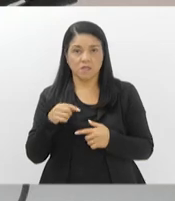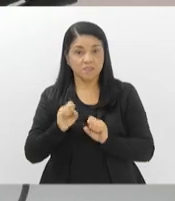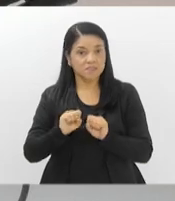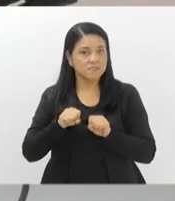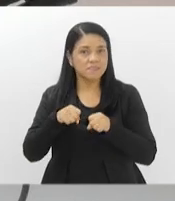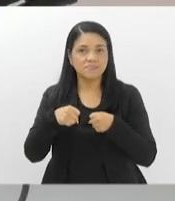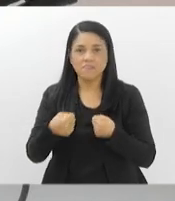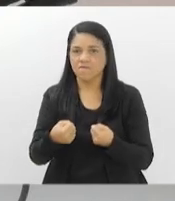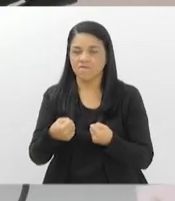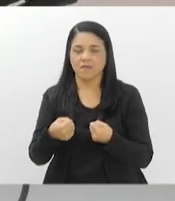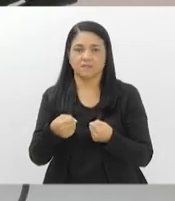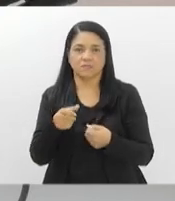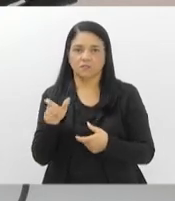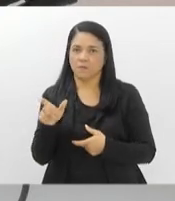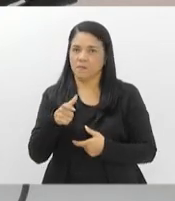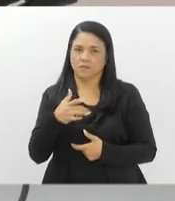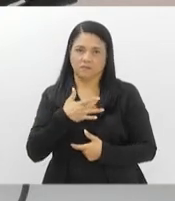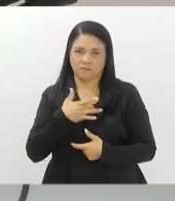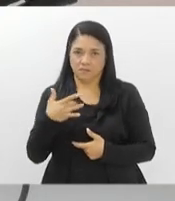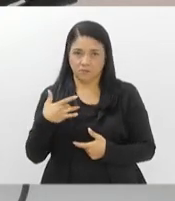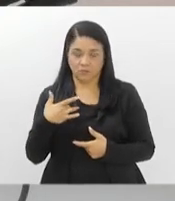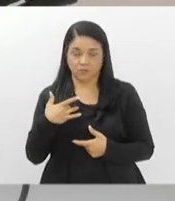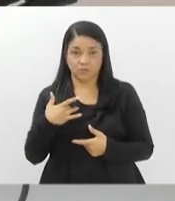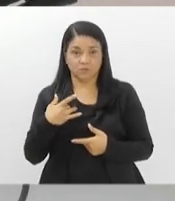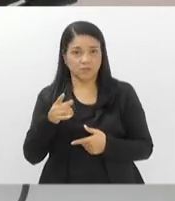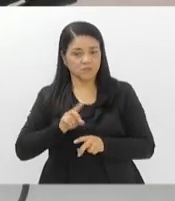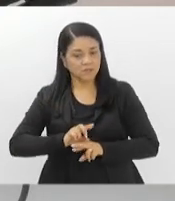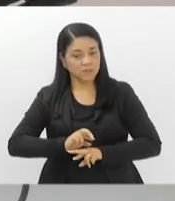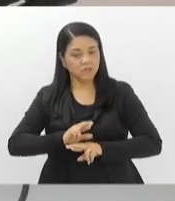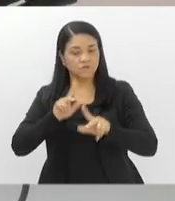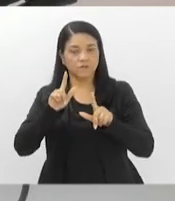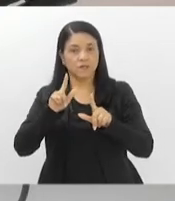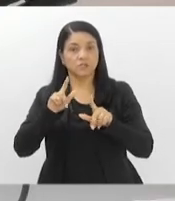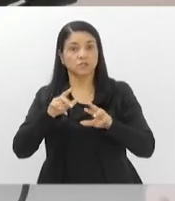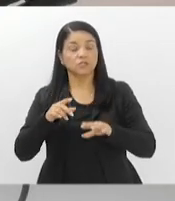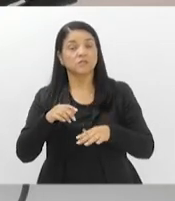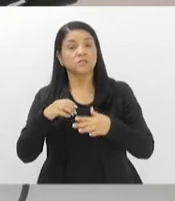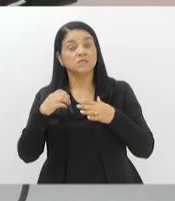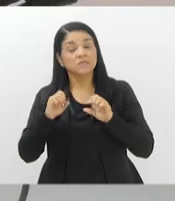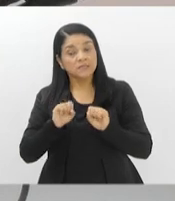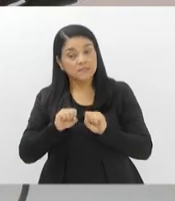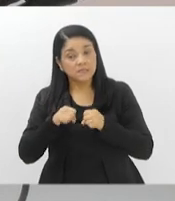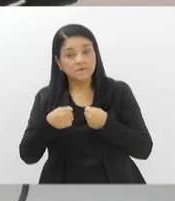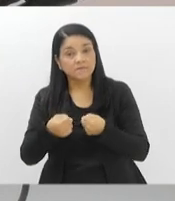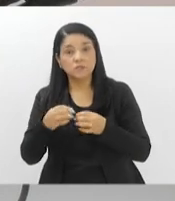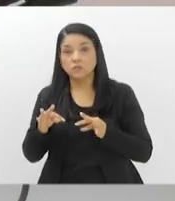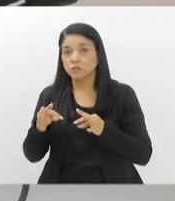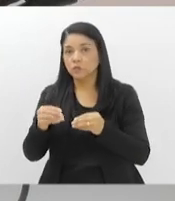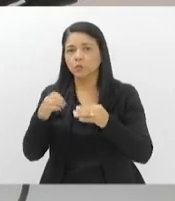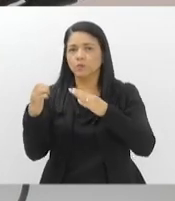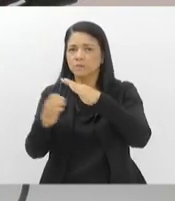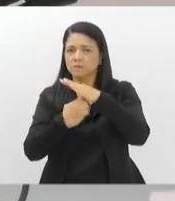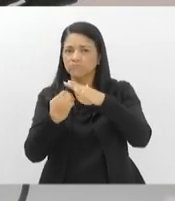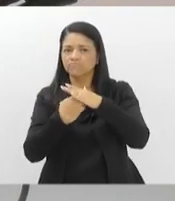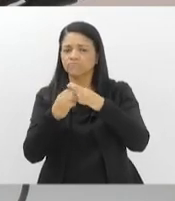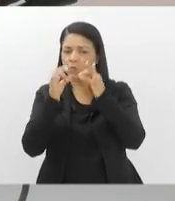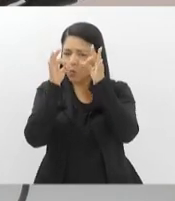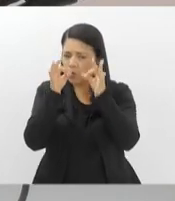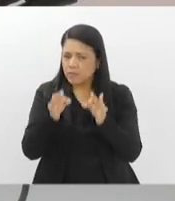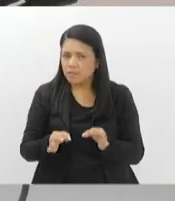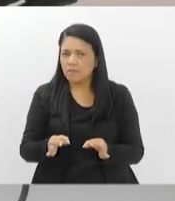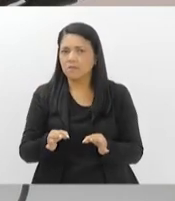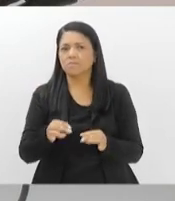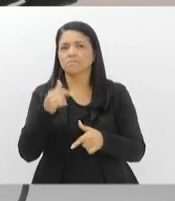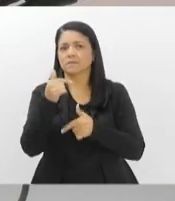de planos de saúde mas em defesa de todo empresário que que trabalha com honestidade e que